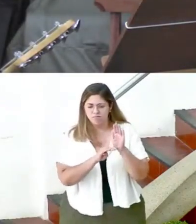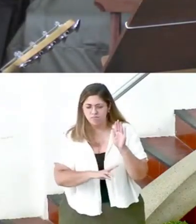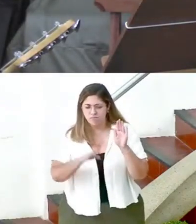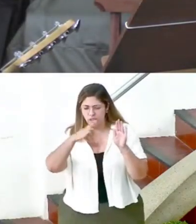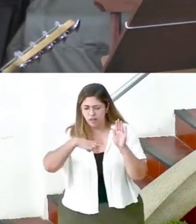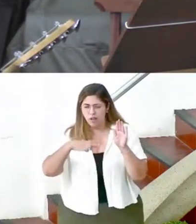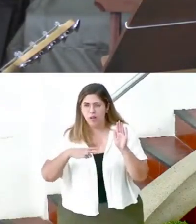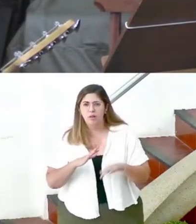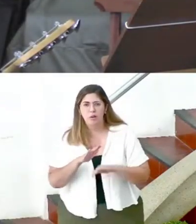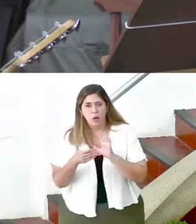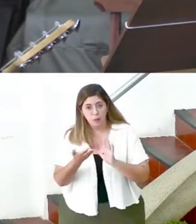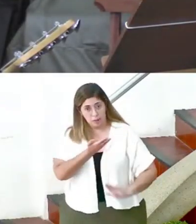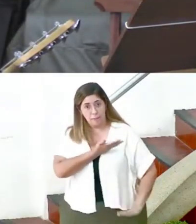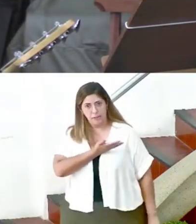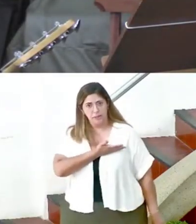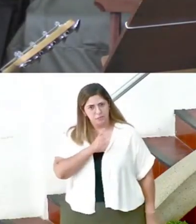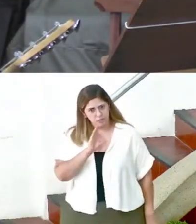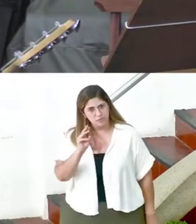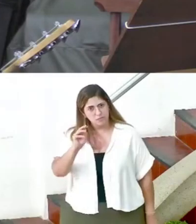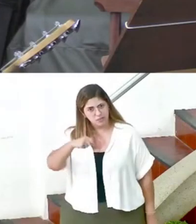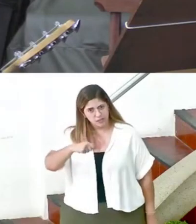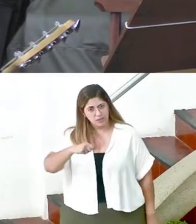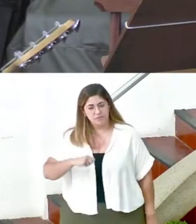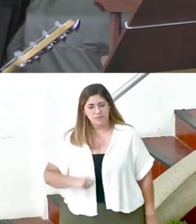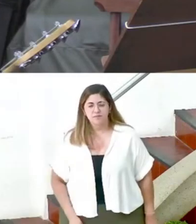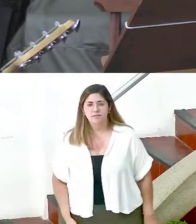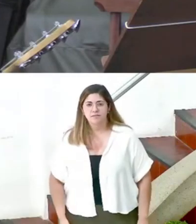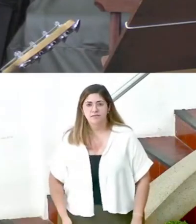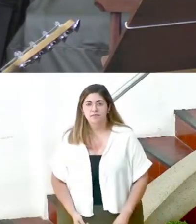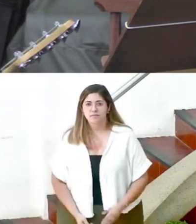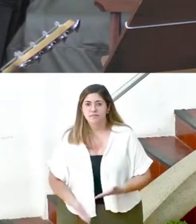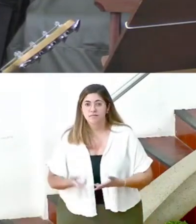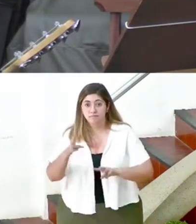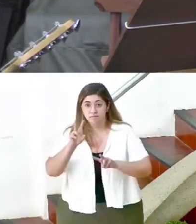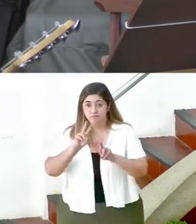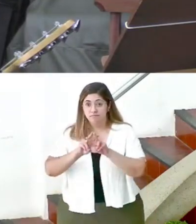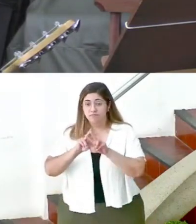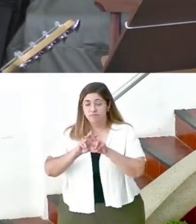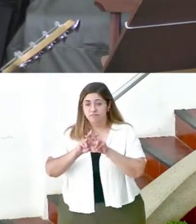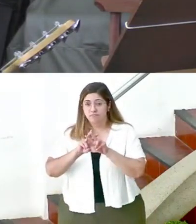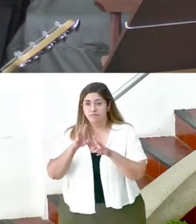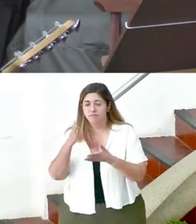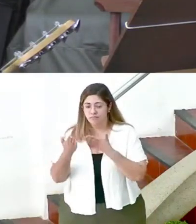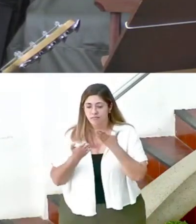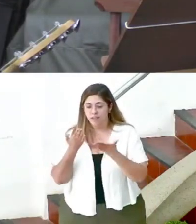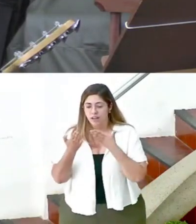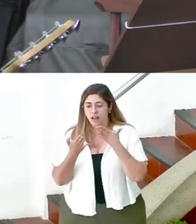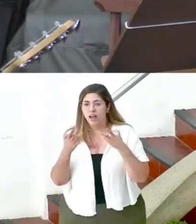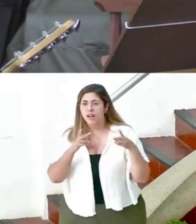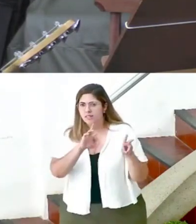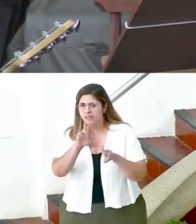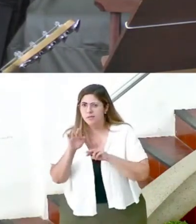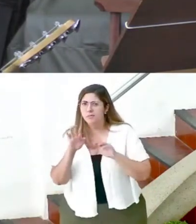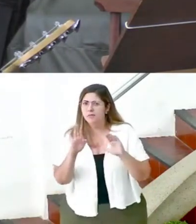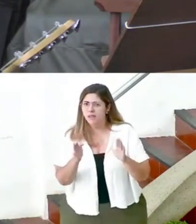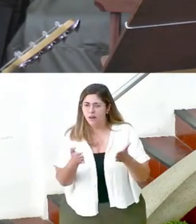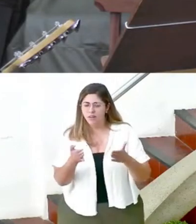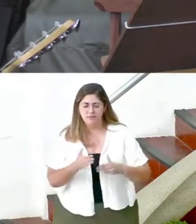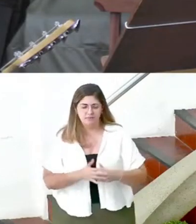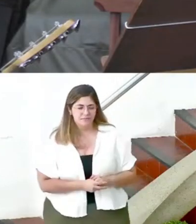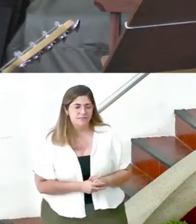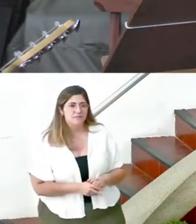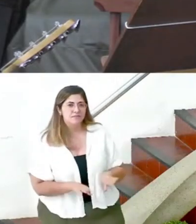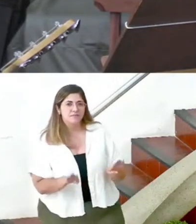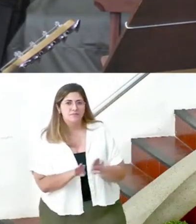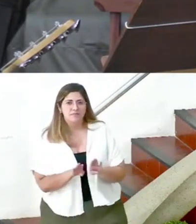vocês vão ser amiguinhos, tá? Ele é um escravo que fugiu, mas vocês agora são irmãos. E eu estou mandando o Onésimo